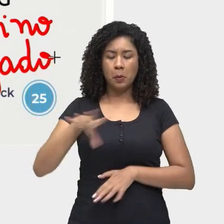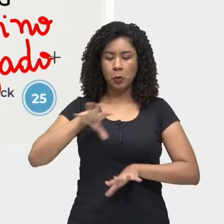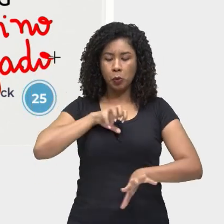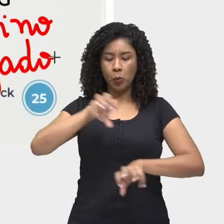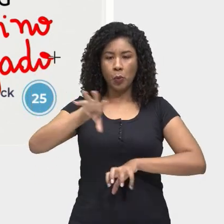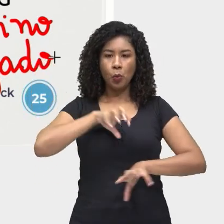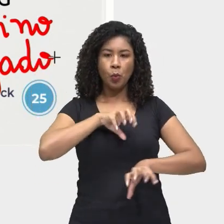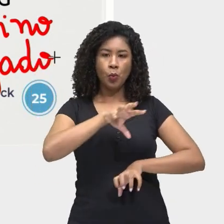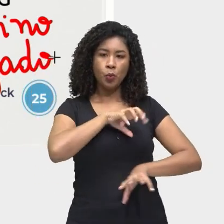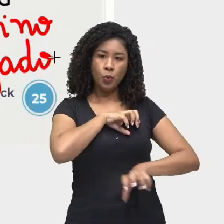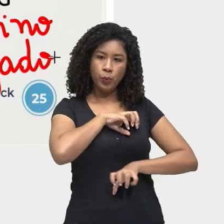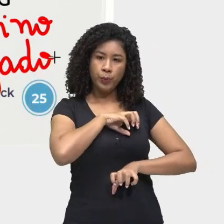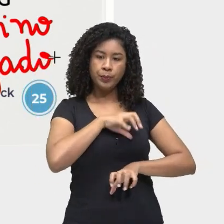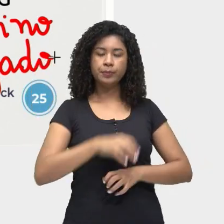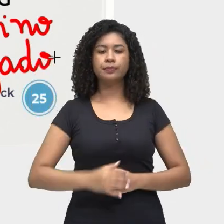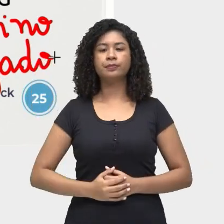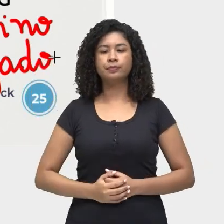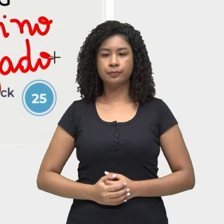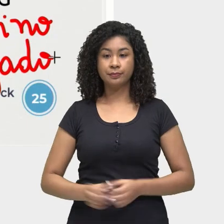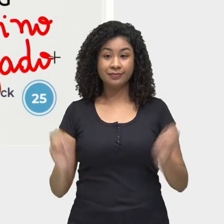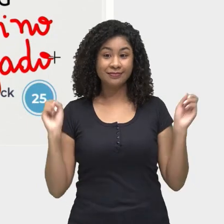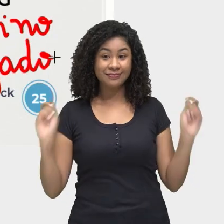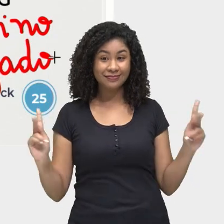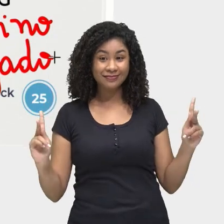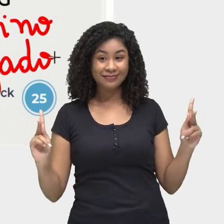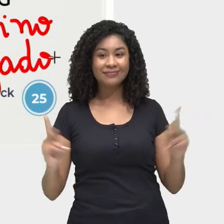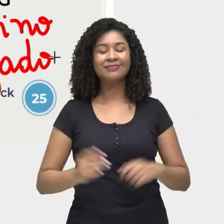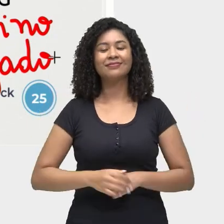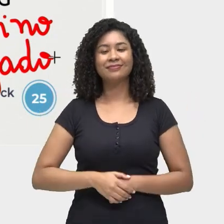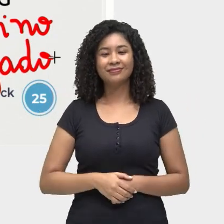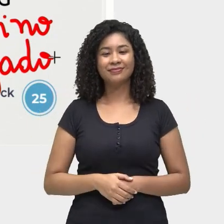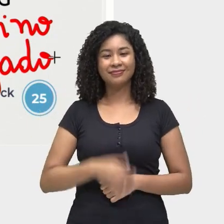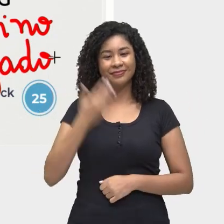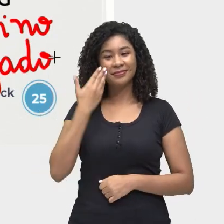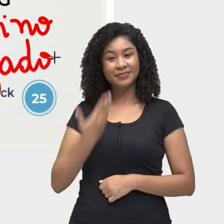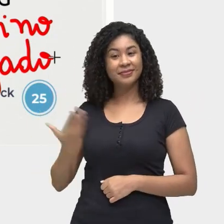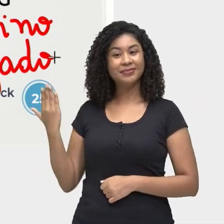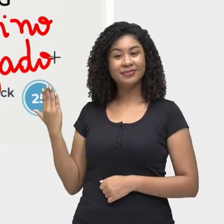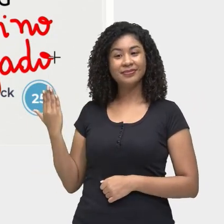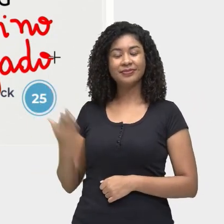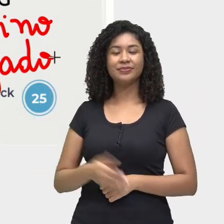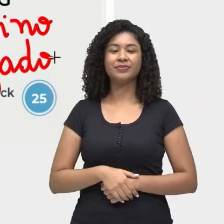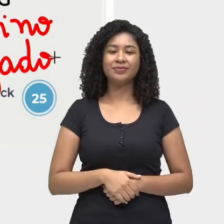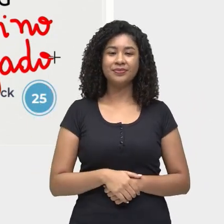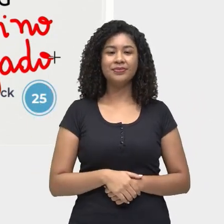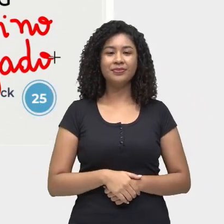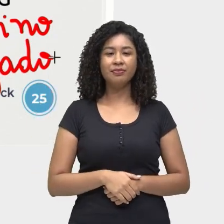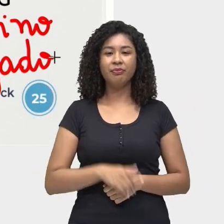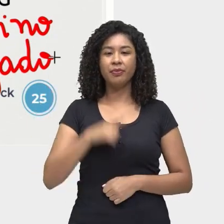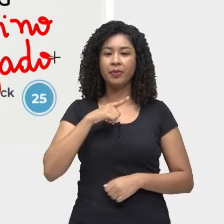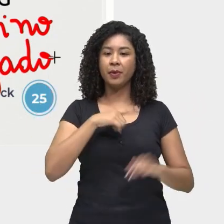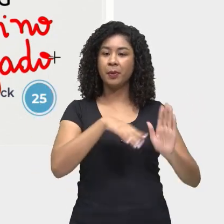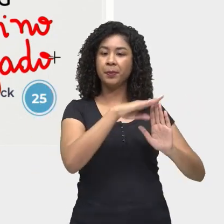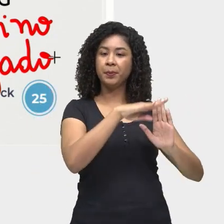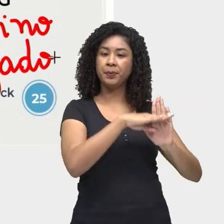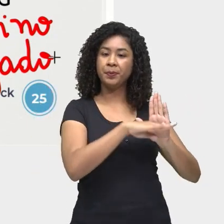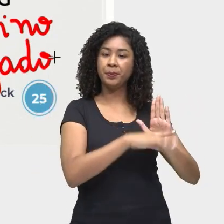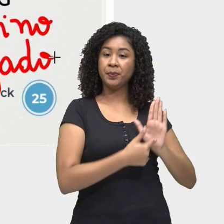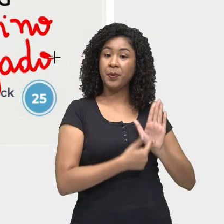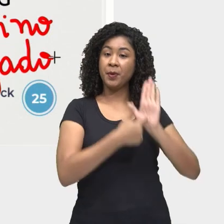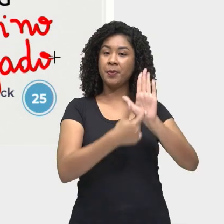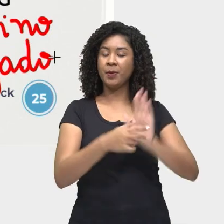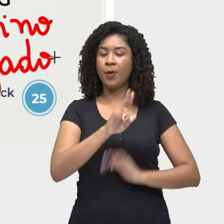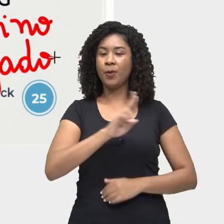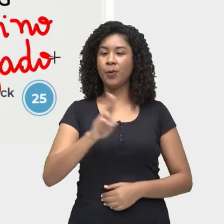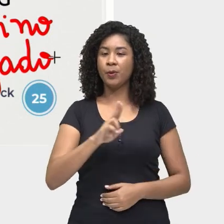nossos nutrientes, certo? Então aí, ó, nós temos o nosso sistema digestório.